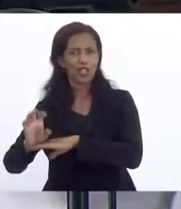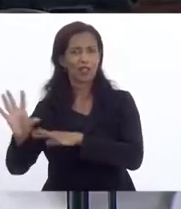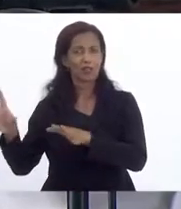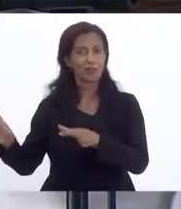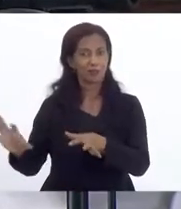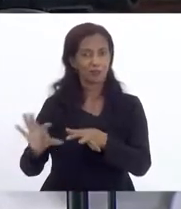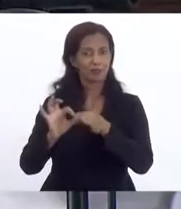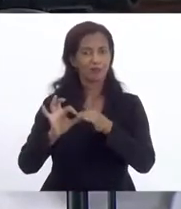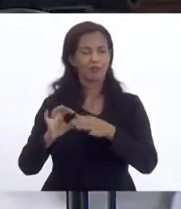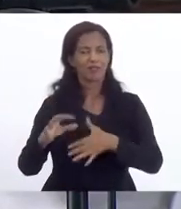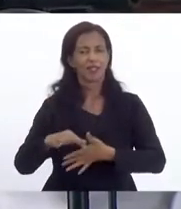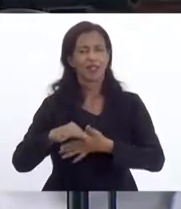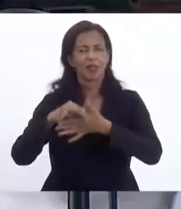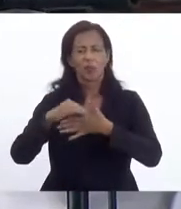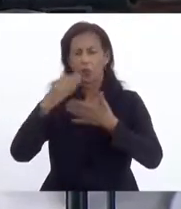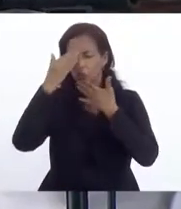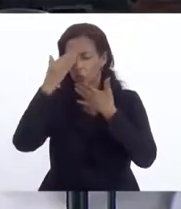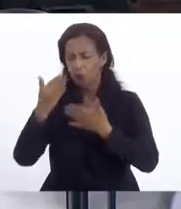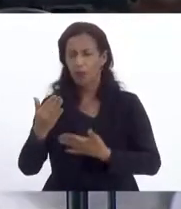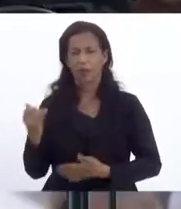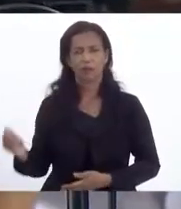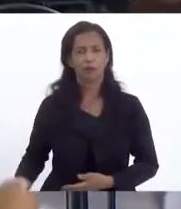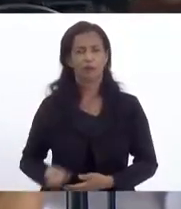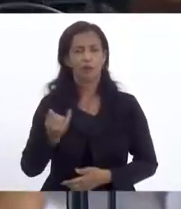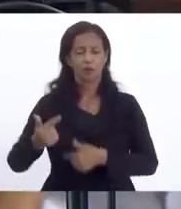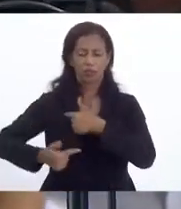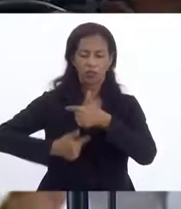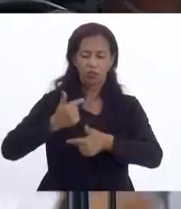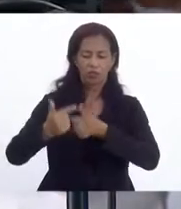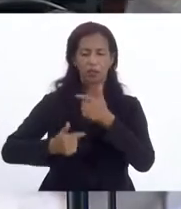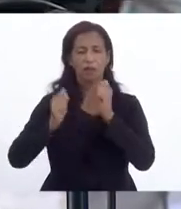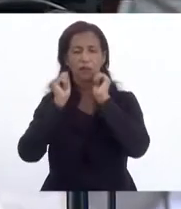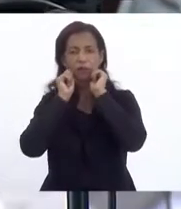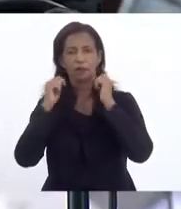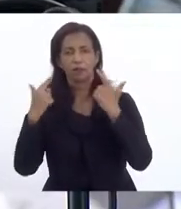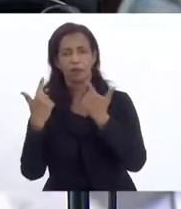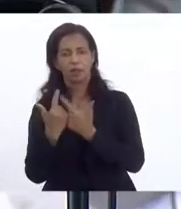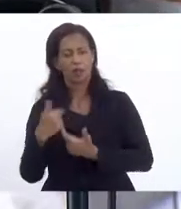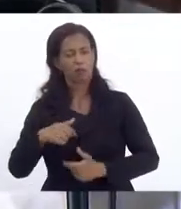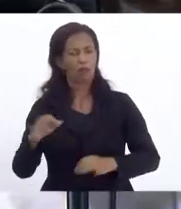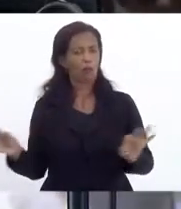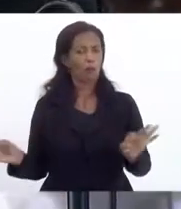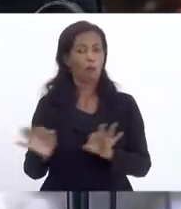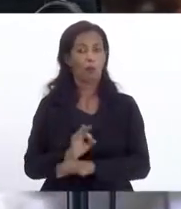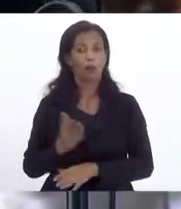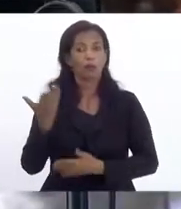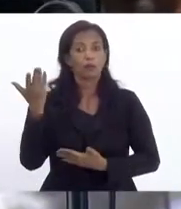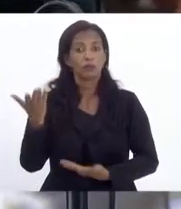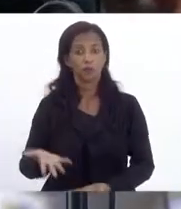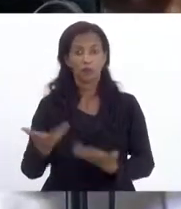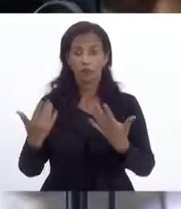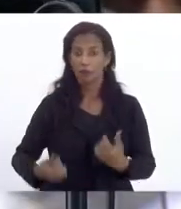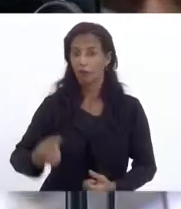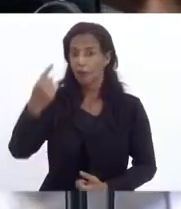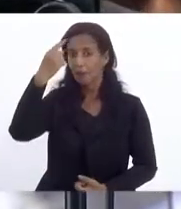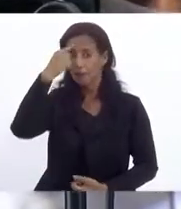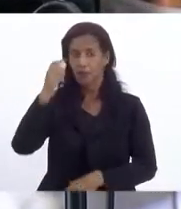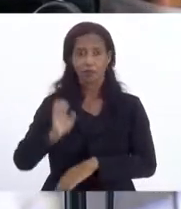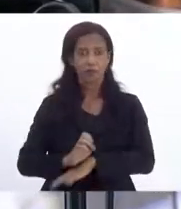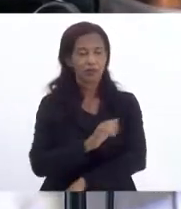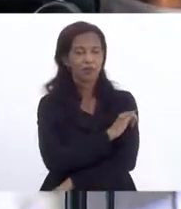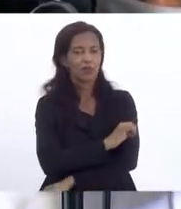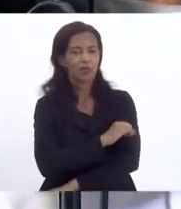Muito obrigado, presidente, pela oportunidade de estar trabalhando com o senhor na Alerj. Estamos à disposição lá. Vamos pensar o Estado do Rio de